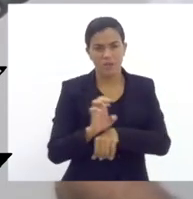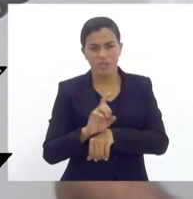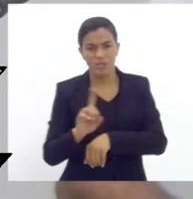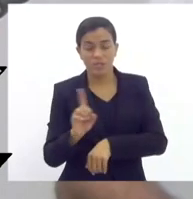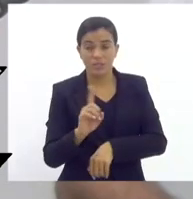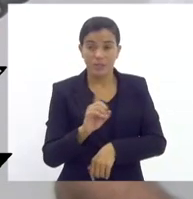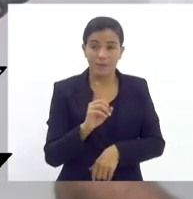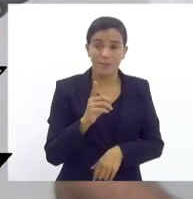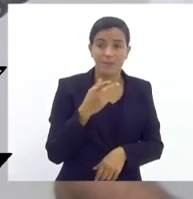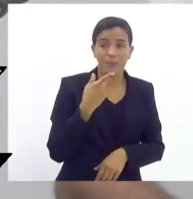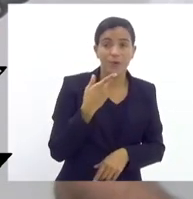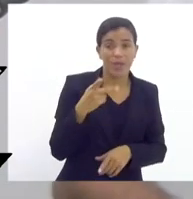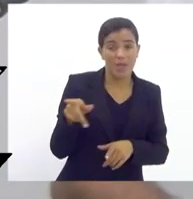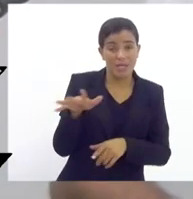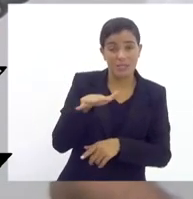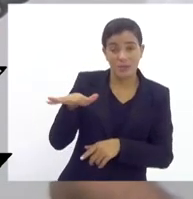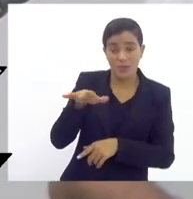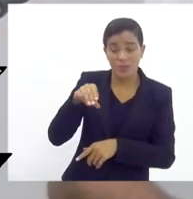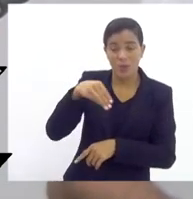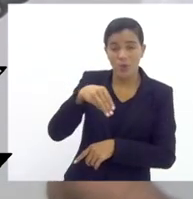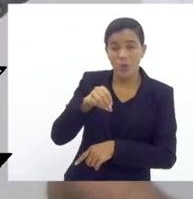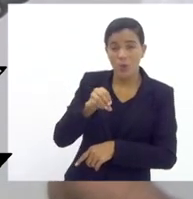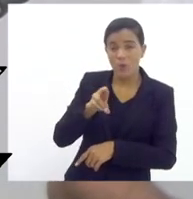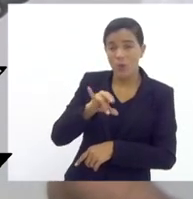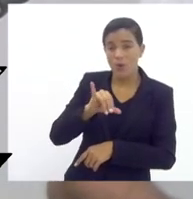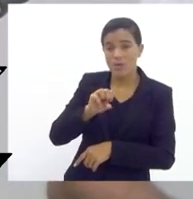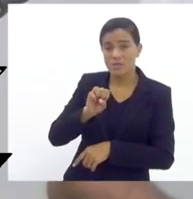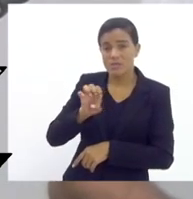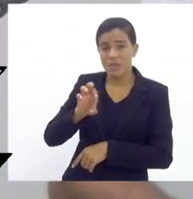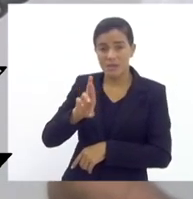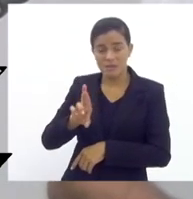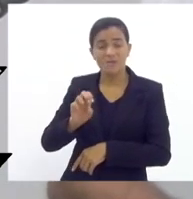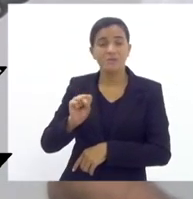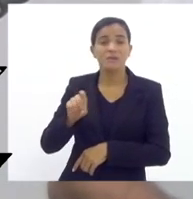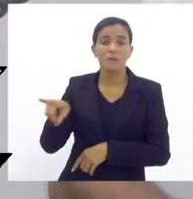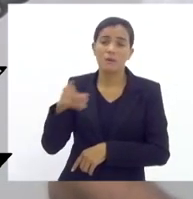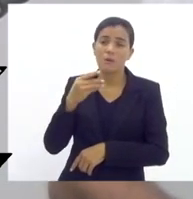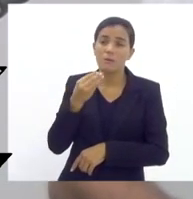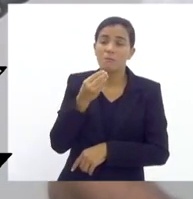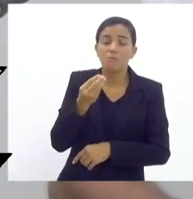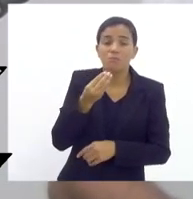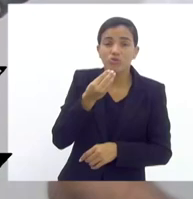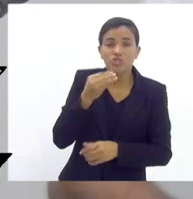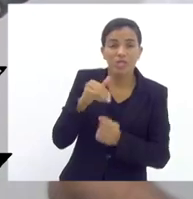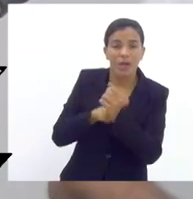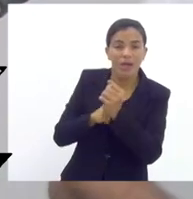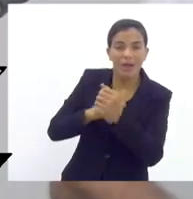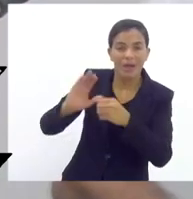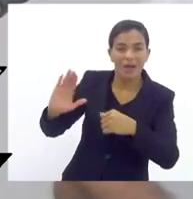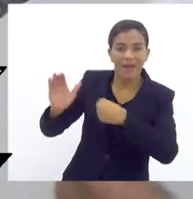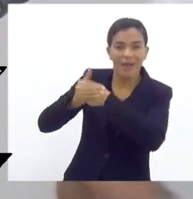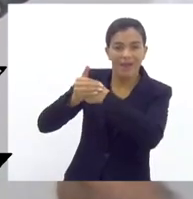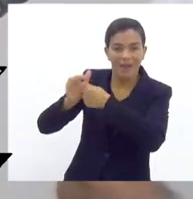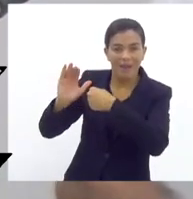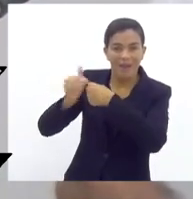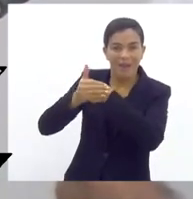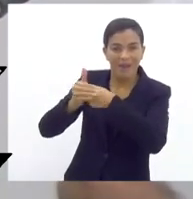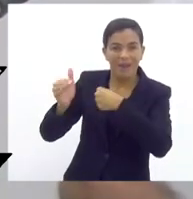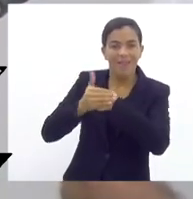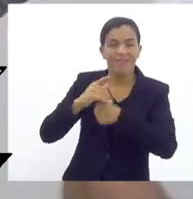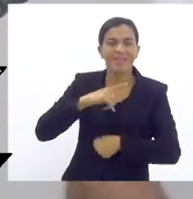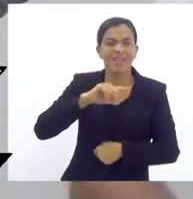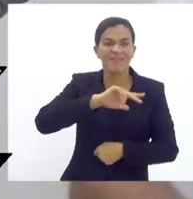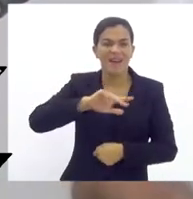a família do Moído o caso do Luiz poderia passar em como segredo como ninguém não sabia teve várias tem várias casos